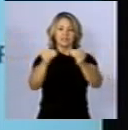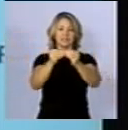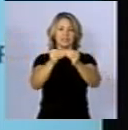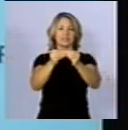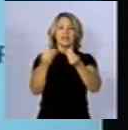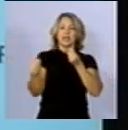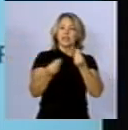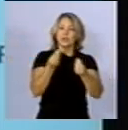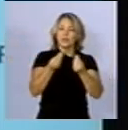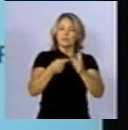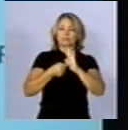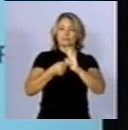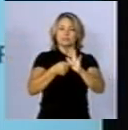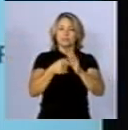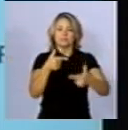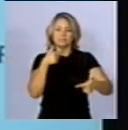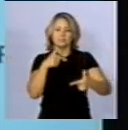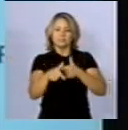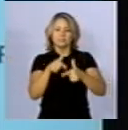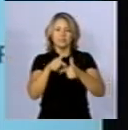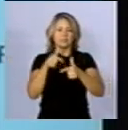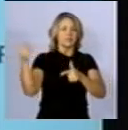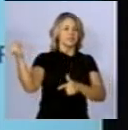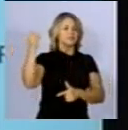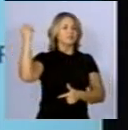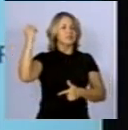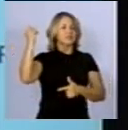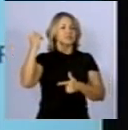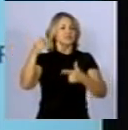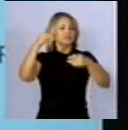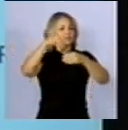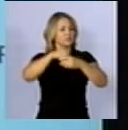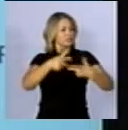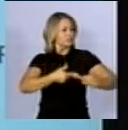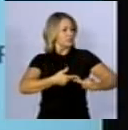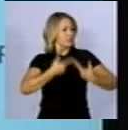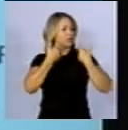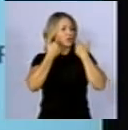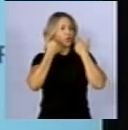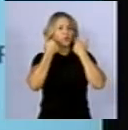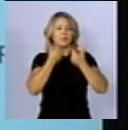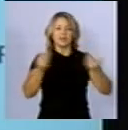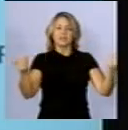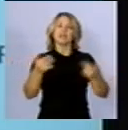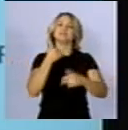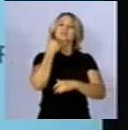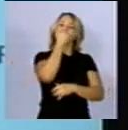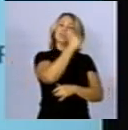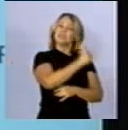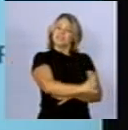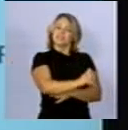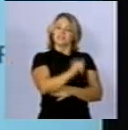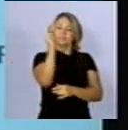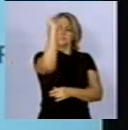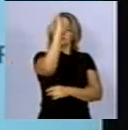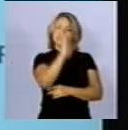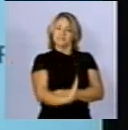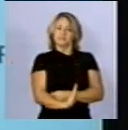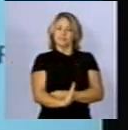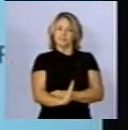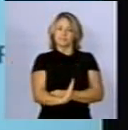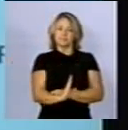cumpre uma função eh relevante dentro da normalidade do suprimento do setor elétrico brasileiro, do